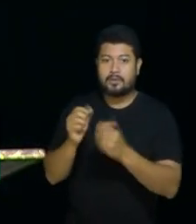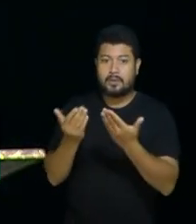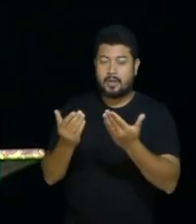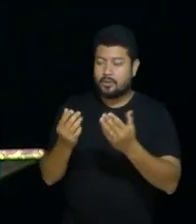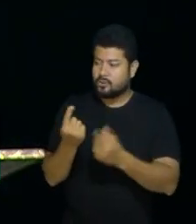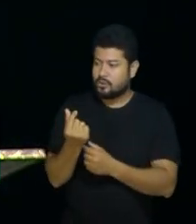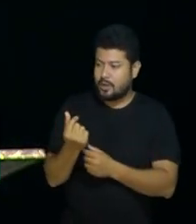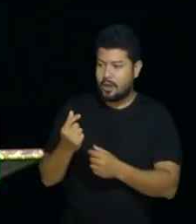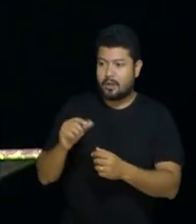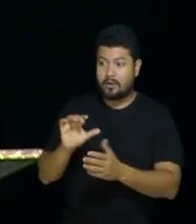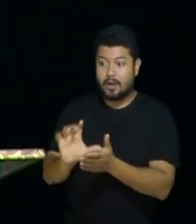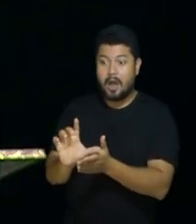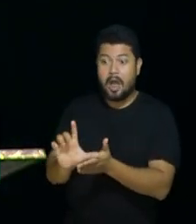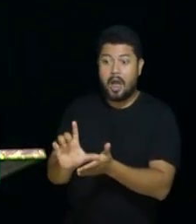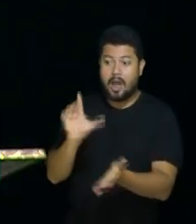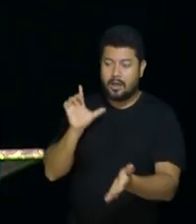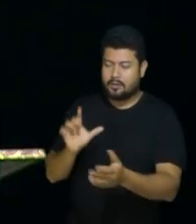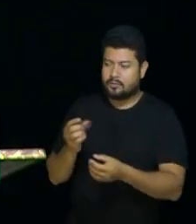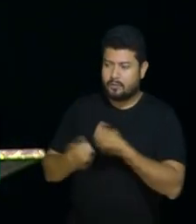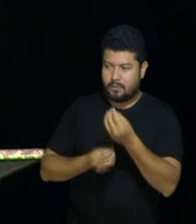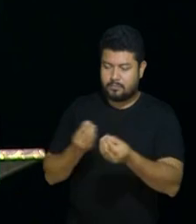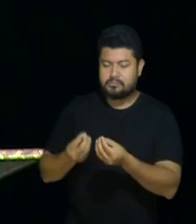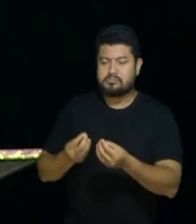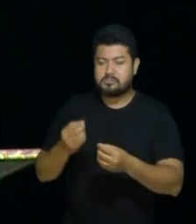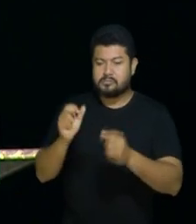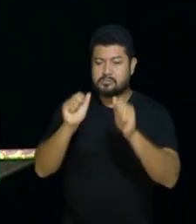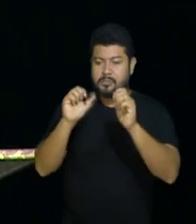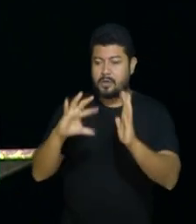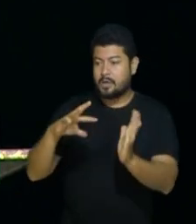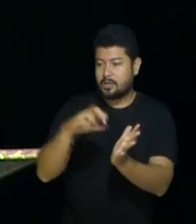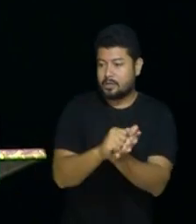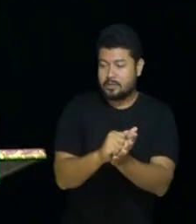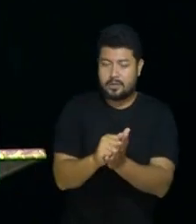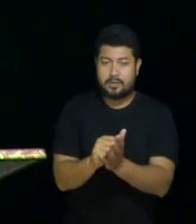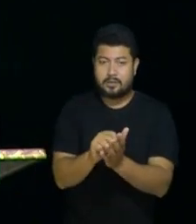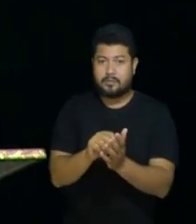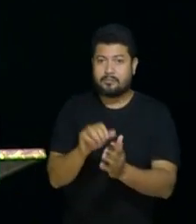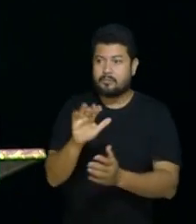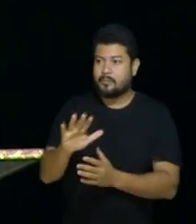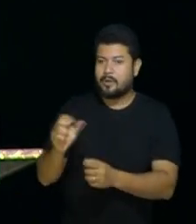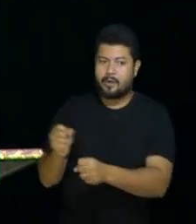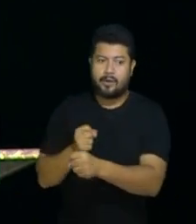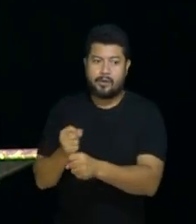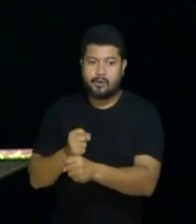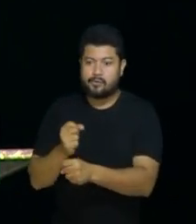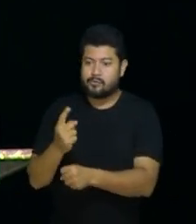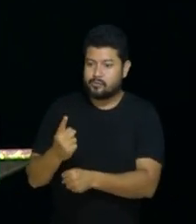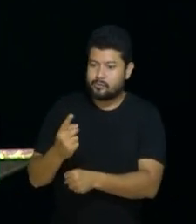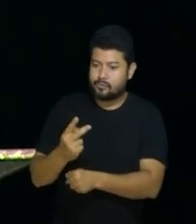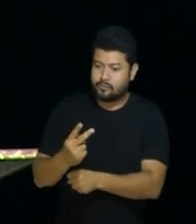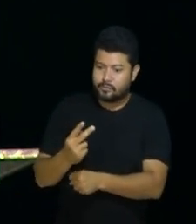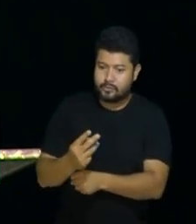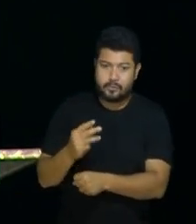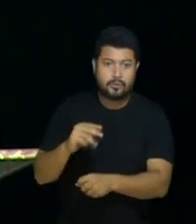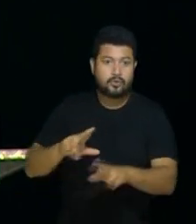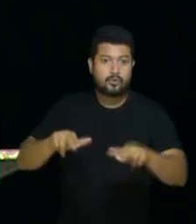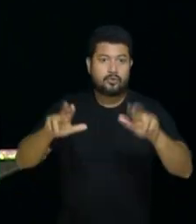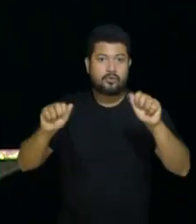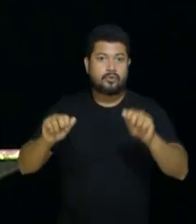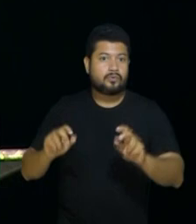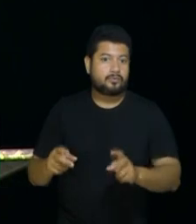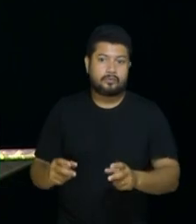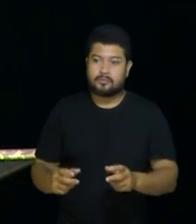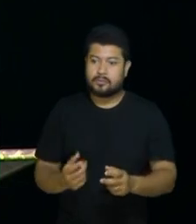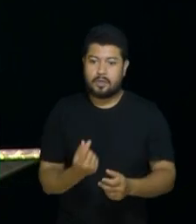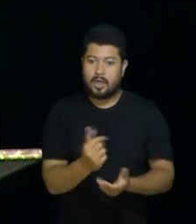passava 1 ano, 2 anos, 5 anos, e o recurso nunca chegava e nós havíamos aquele problema na cidade e não